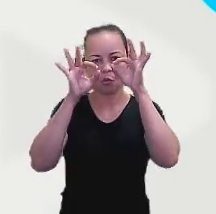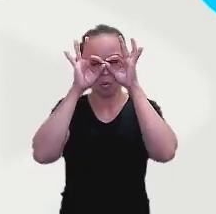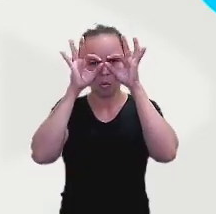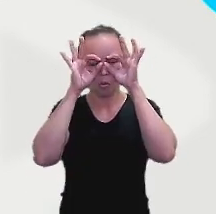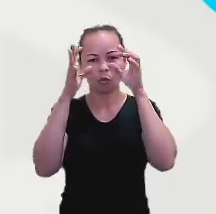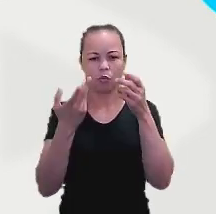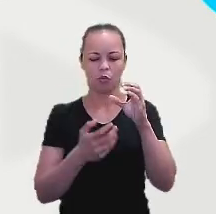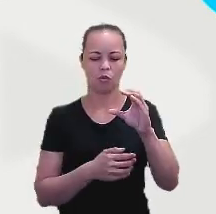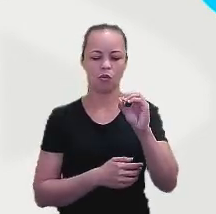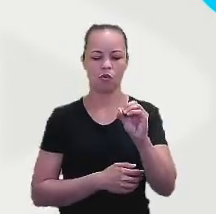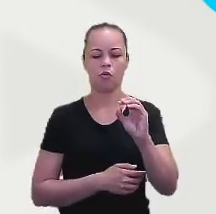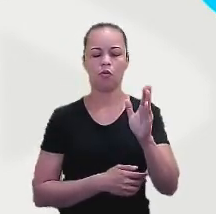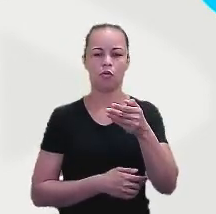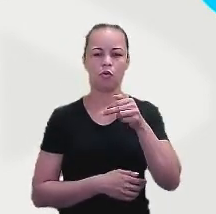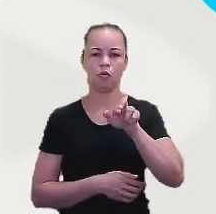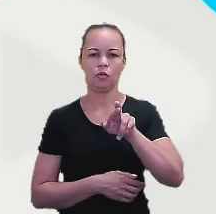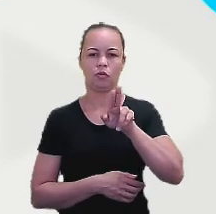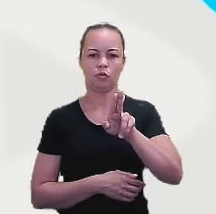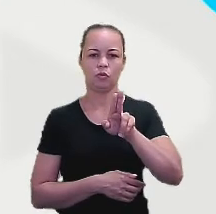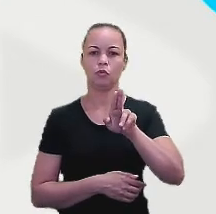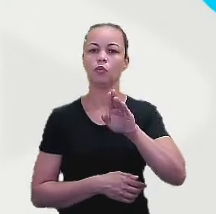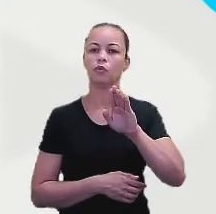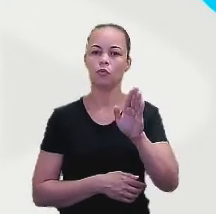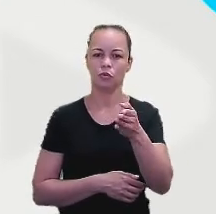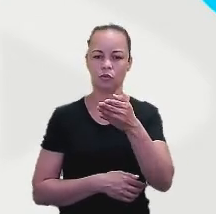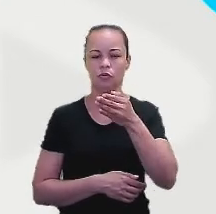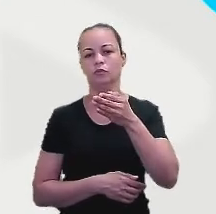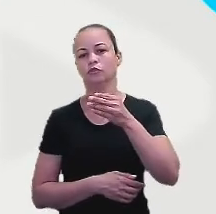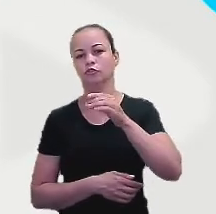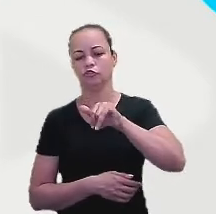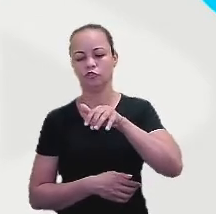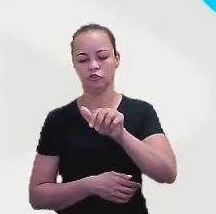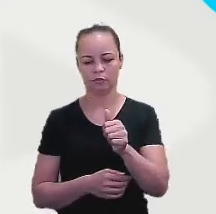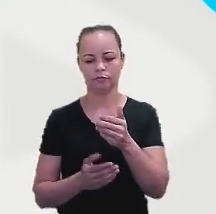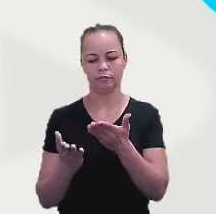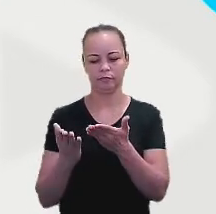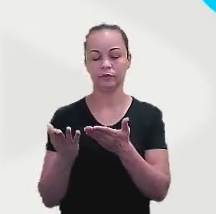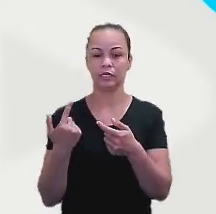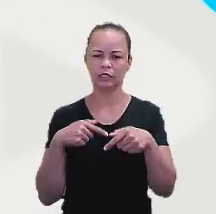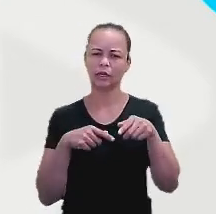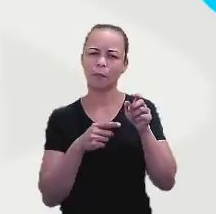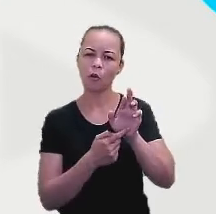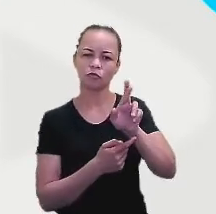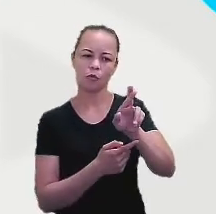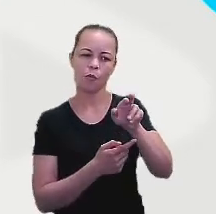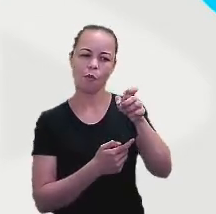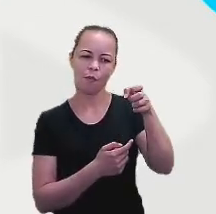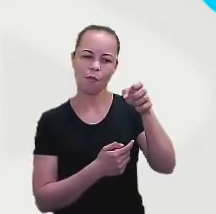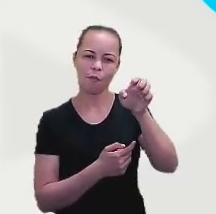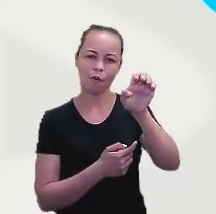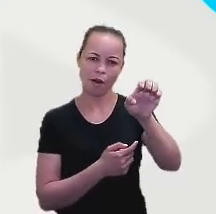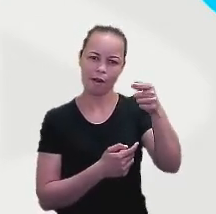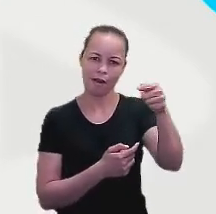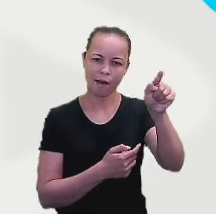Mesma forma, jacaré. E a tônica vai ser uré, tanto que já está identificada pelo acento gráfico.